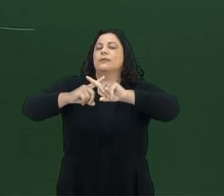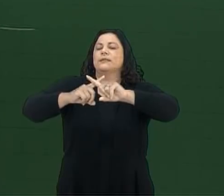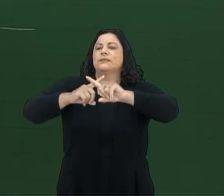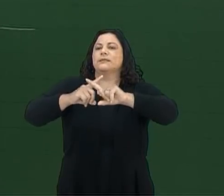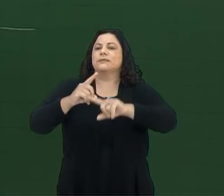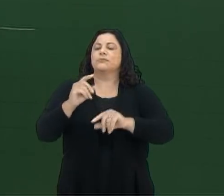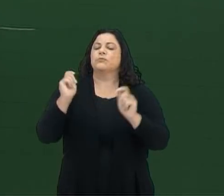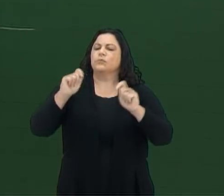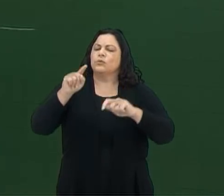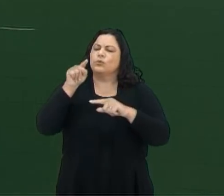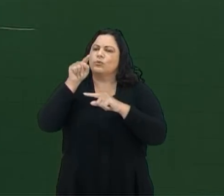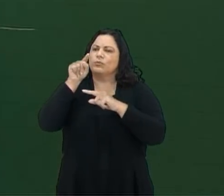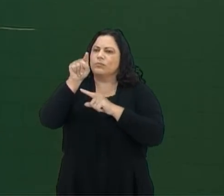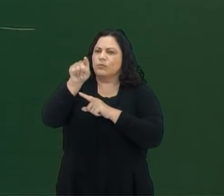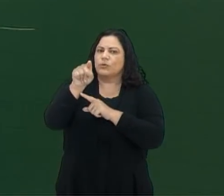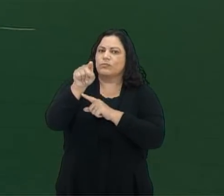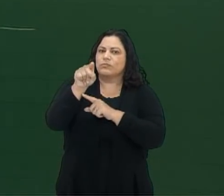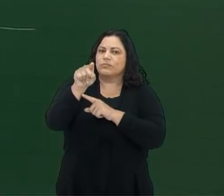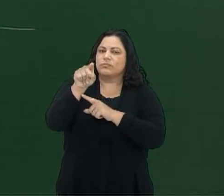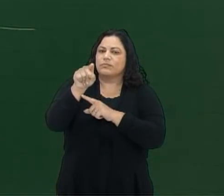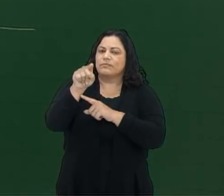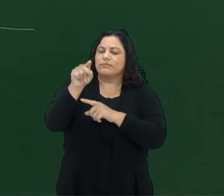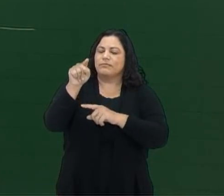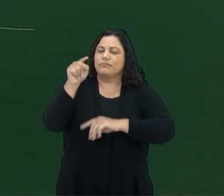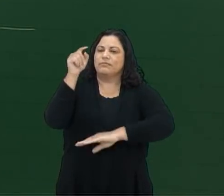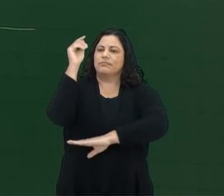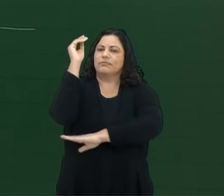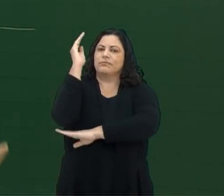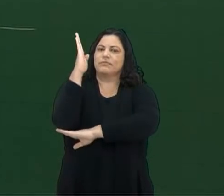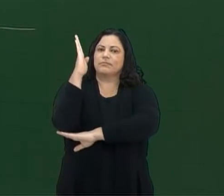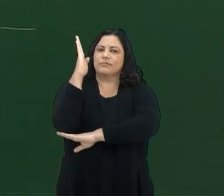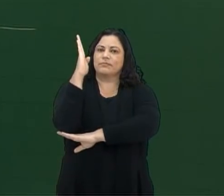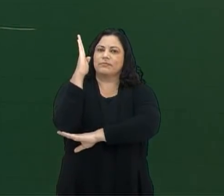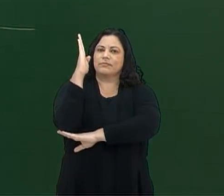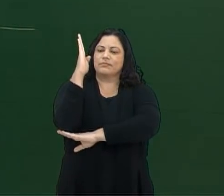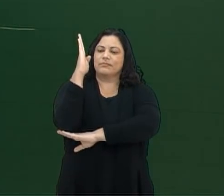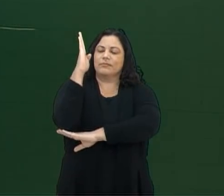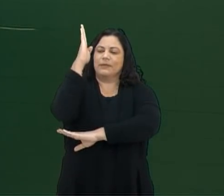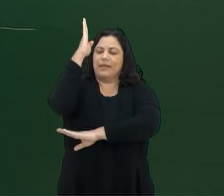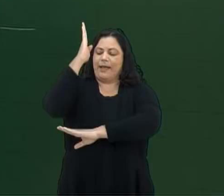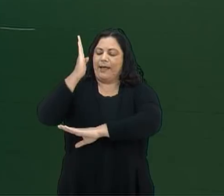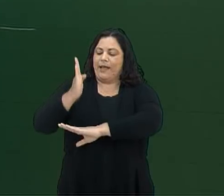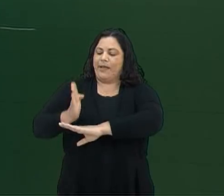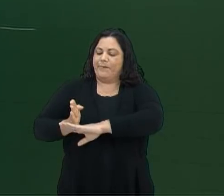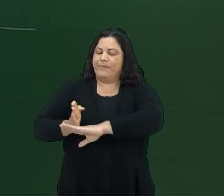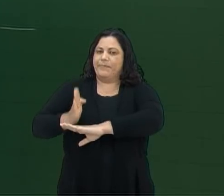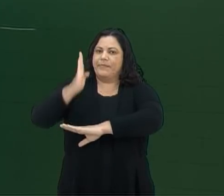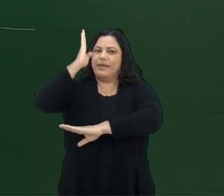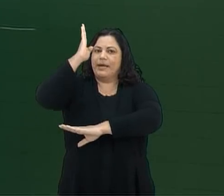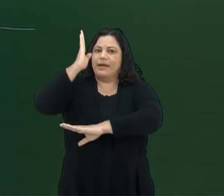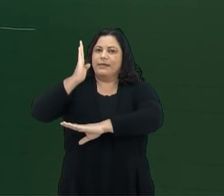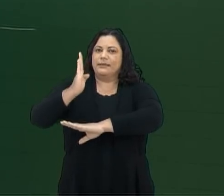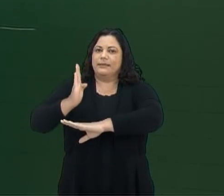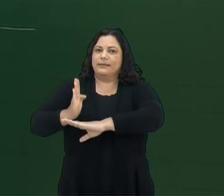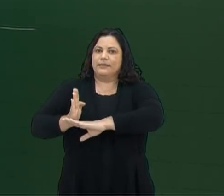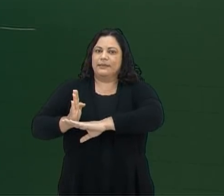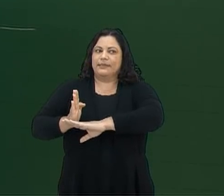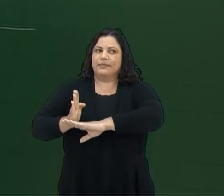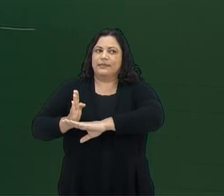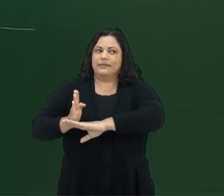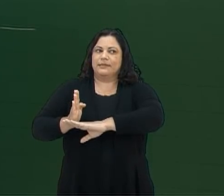posso marcar um ponto e é onde eu vou fazer passar a minha segunda perpendicular. Olha só, a minha segunda perpendicular.